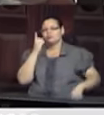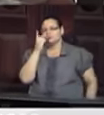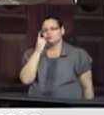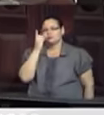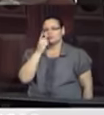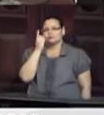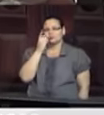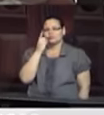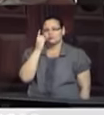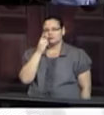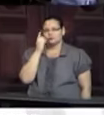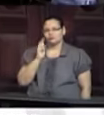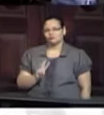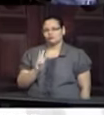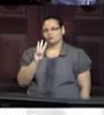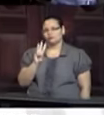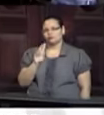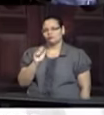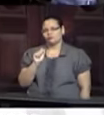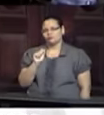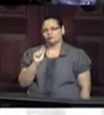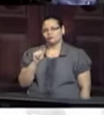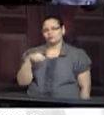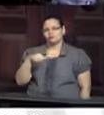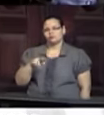deputado Wagner Montes,